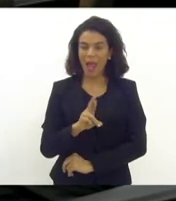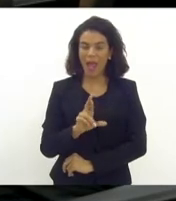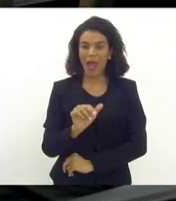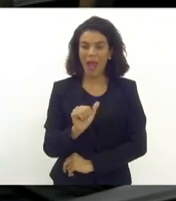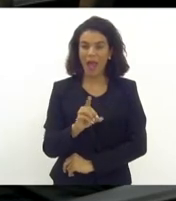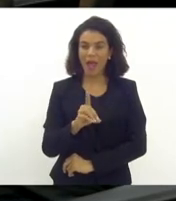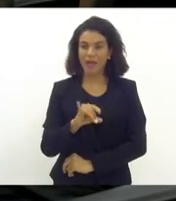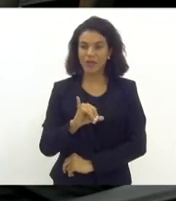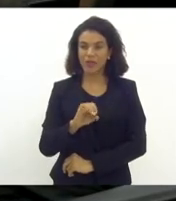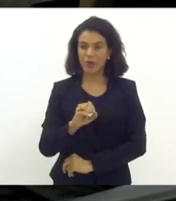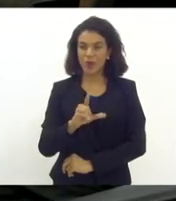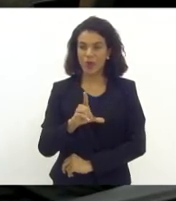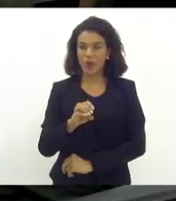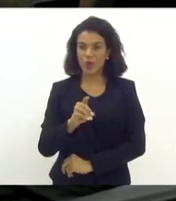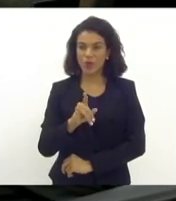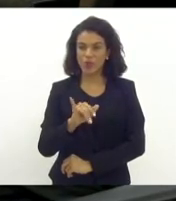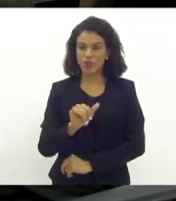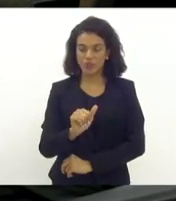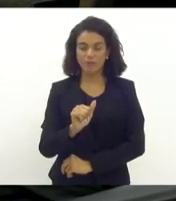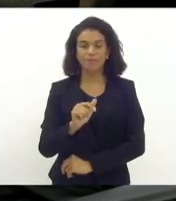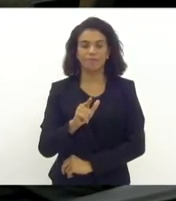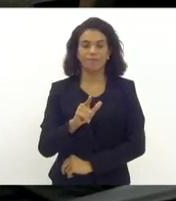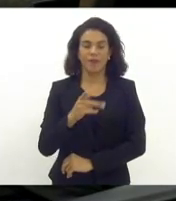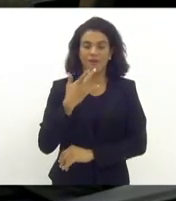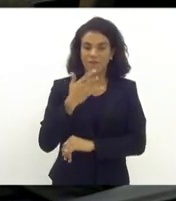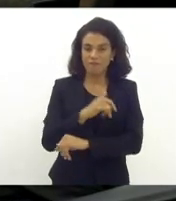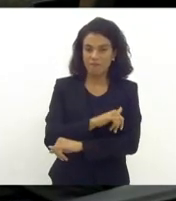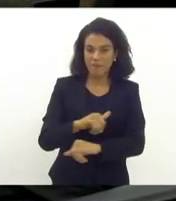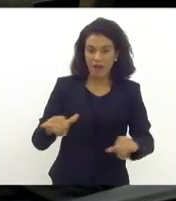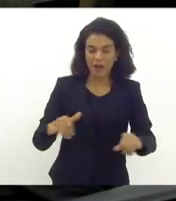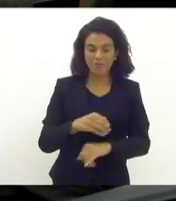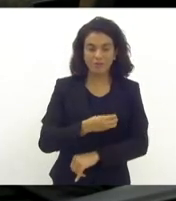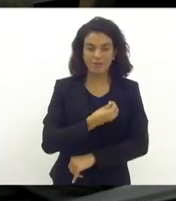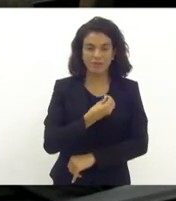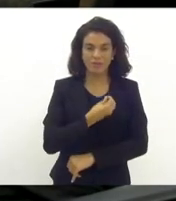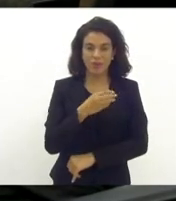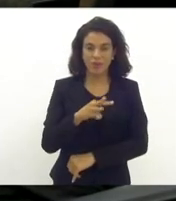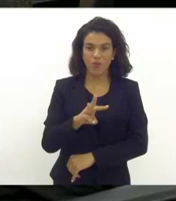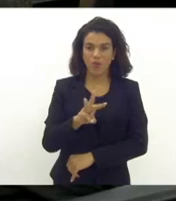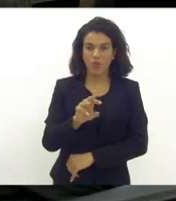anunciar também a presença do Wallace Palhares da liga RJ